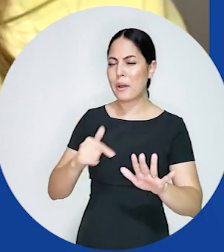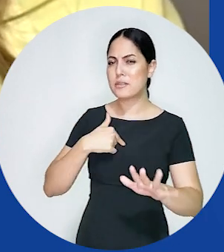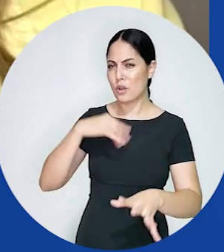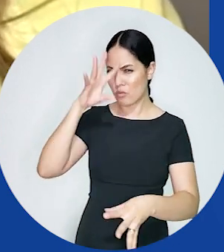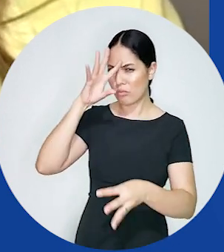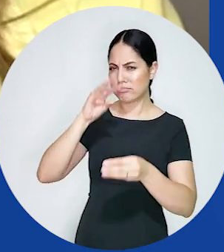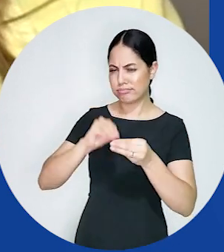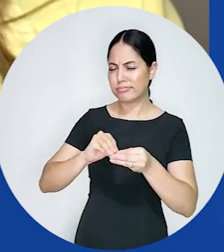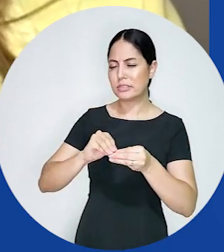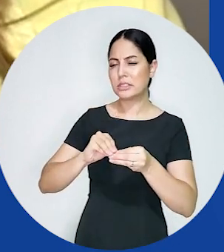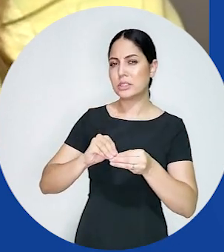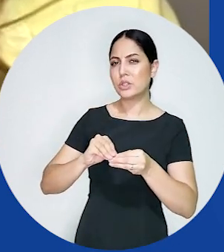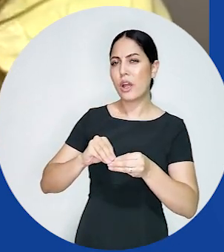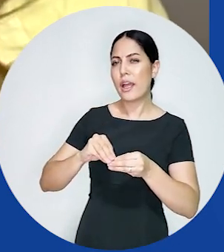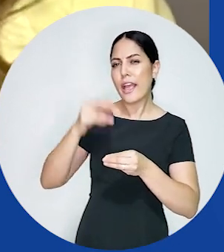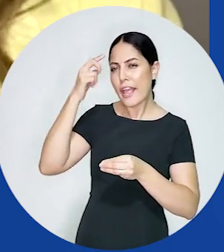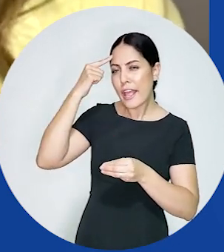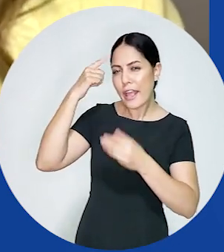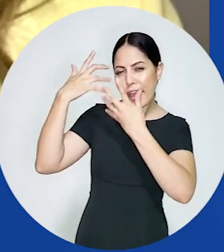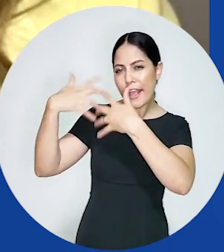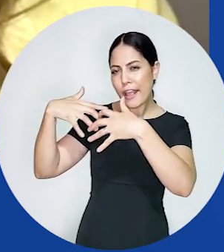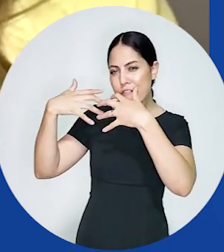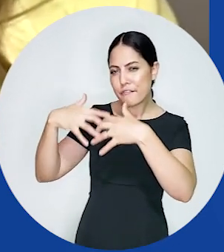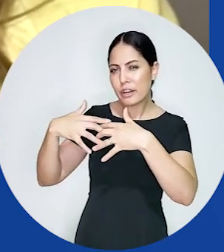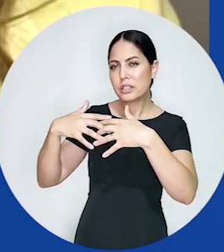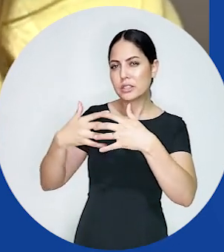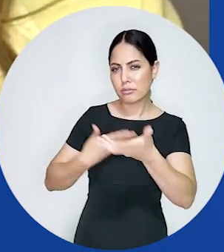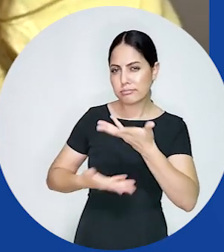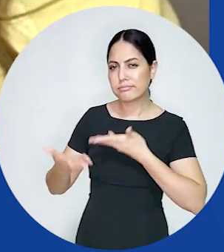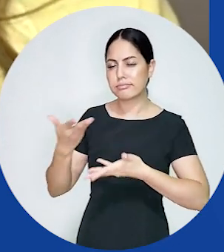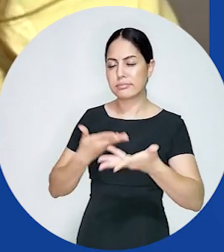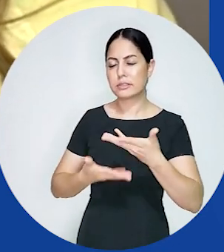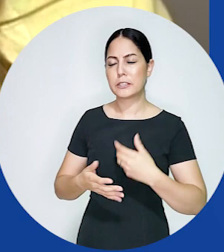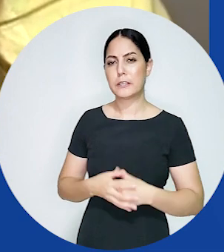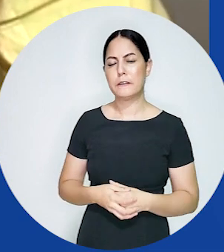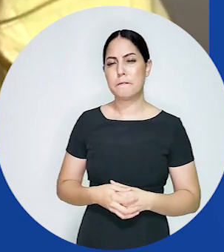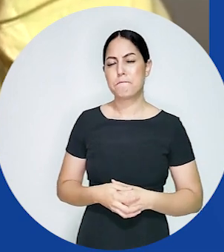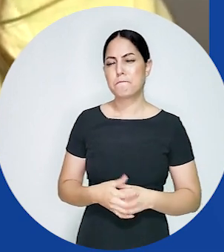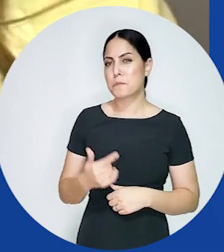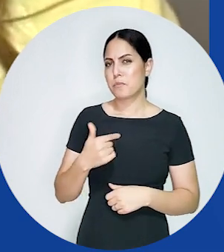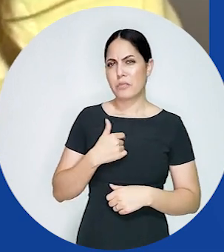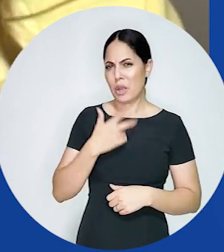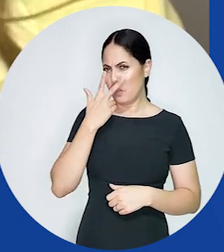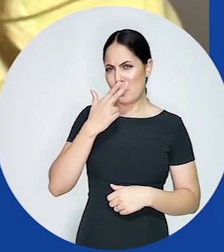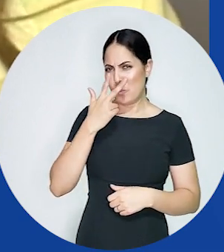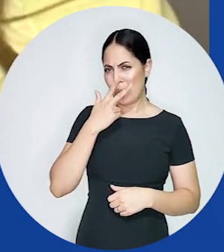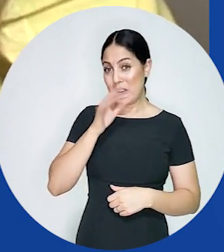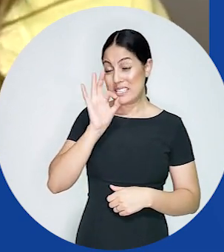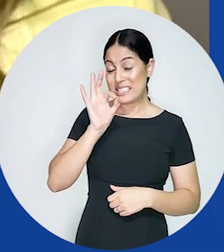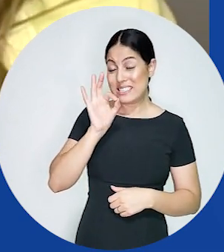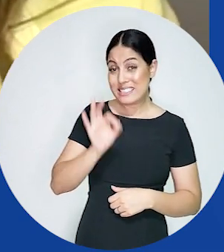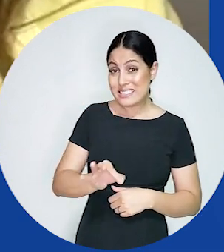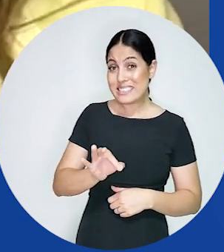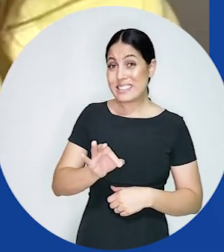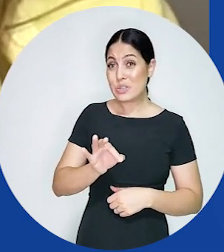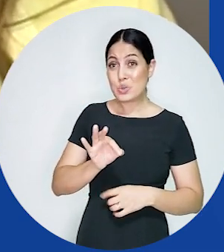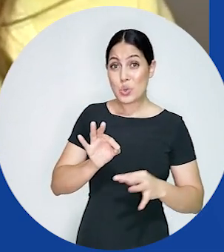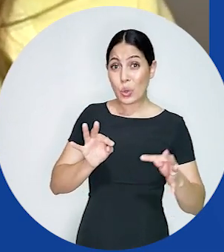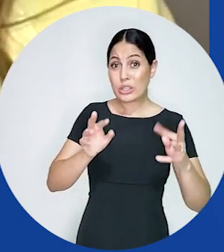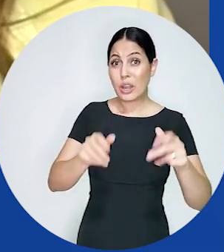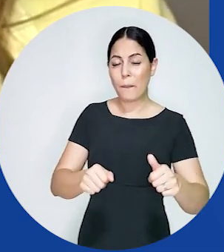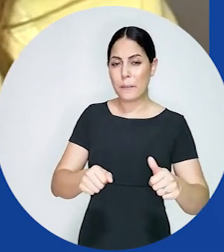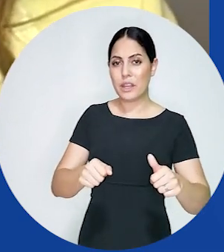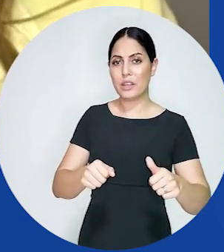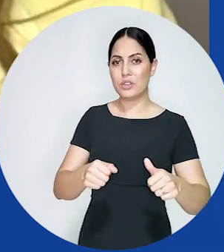as respostas, mas eu posso compartilhar com vocês algumas reflexões. Então, eu não acho o ideal que o judiciário